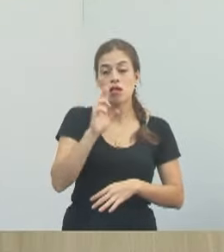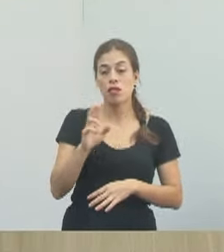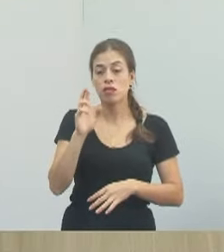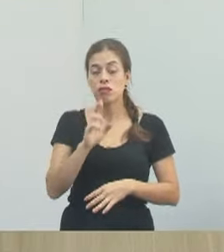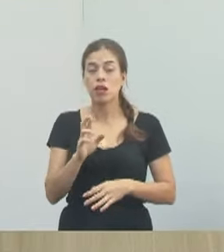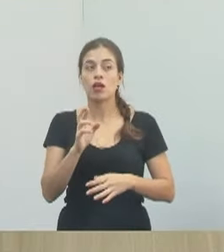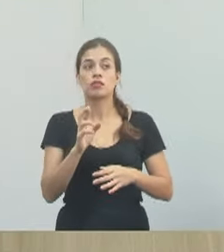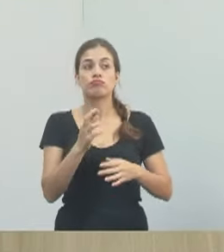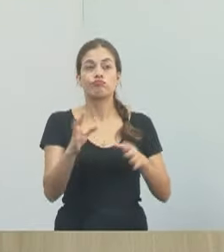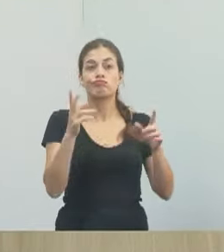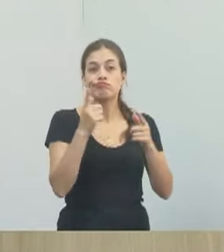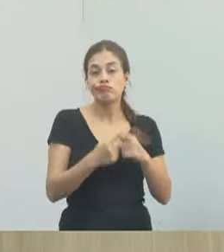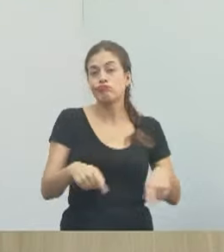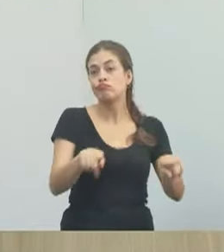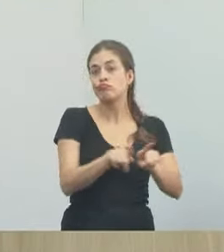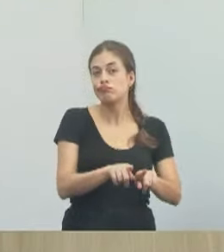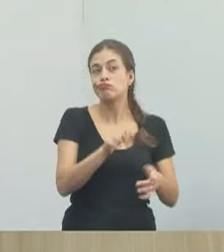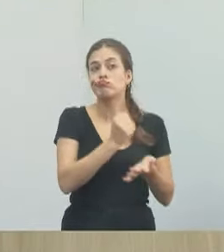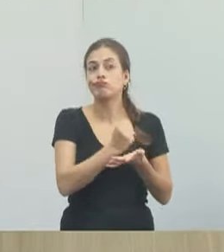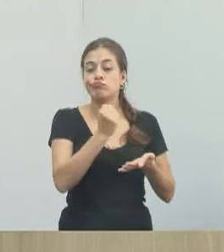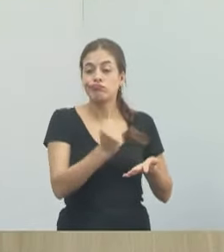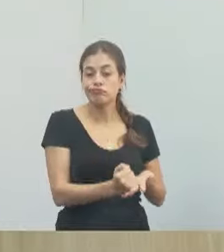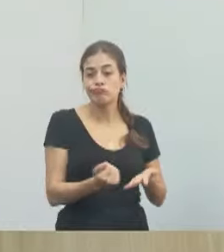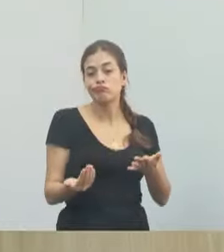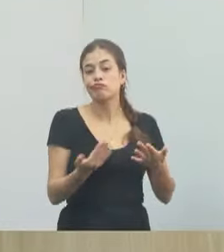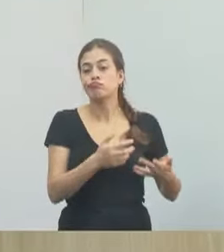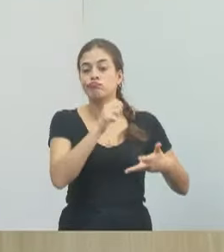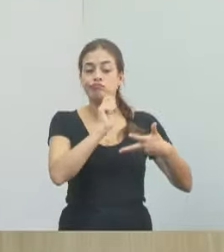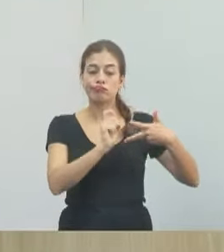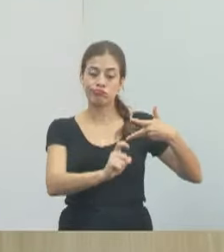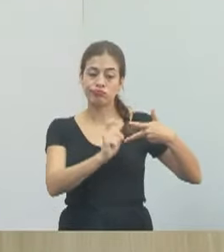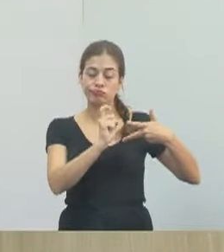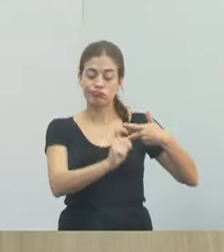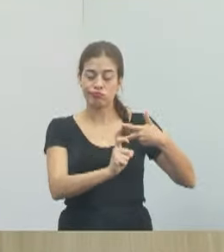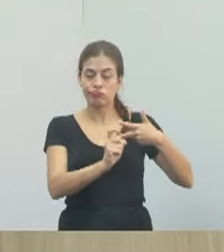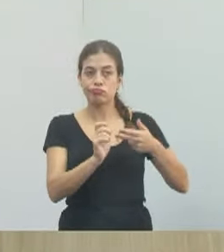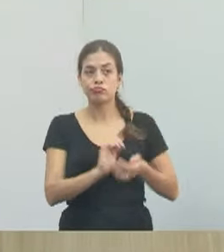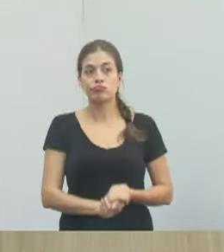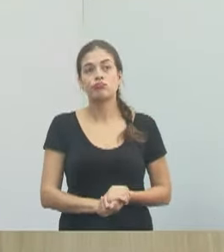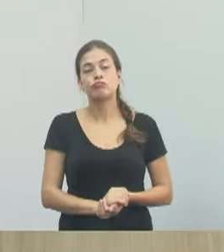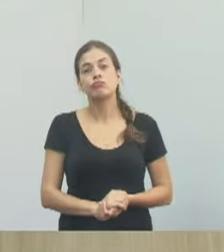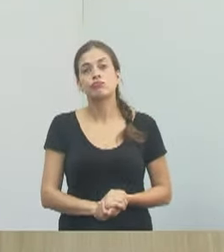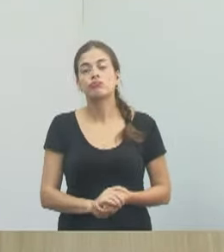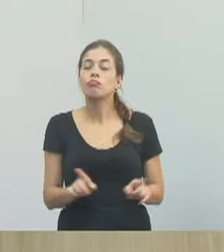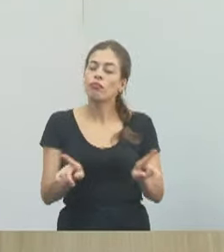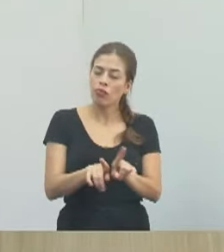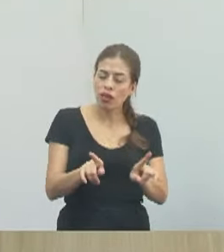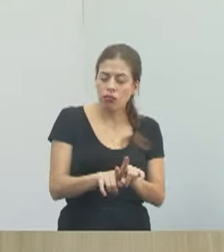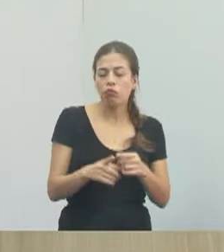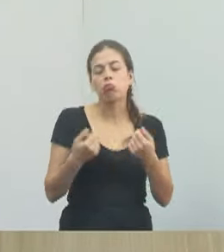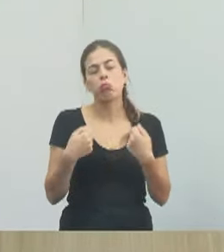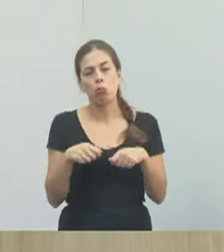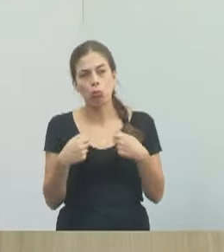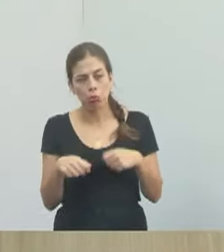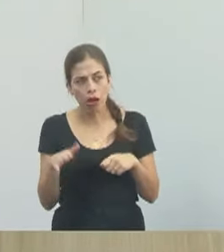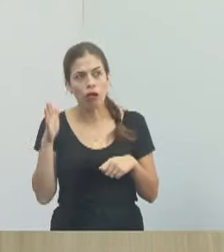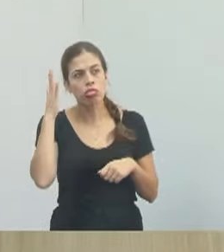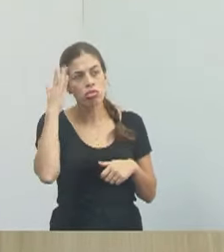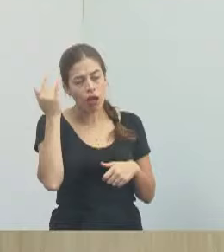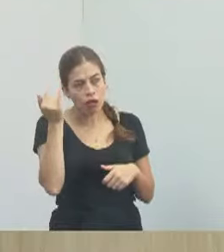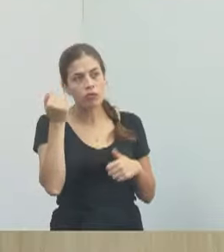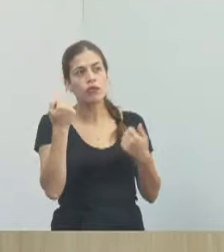parcerias obras e contrat firmados pelo poder executivo considerando a necessidade de